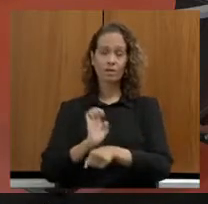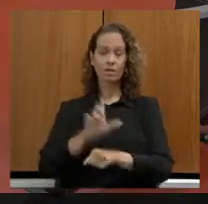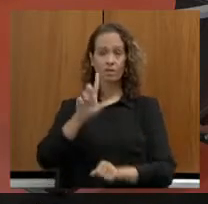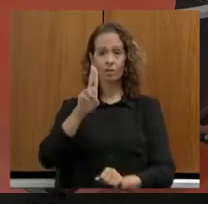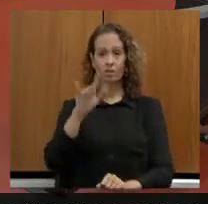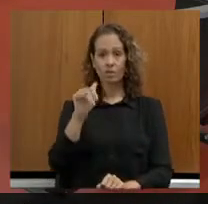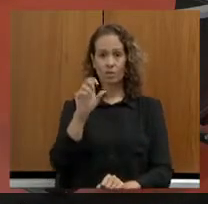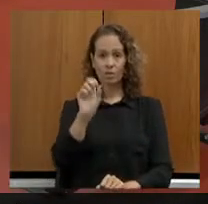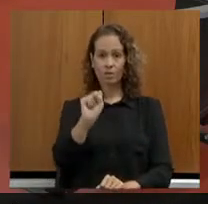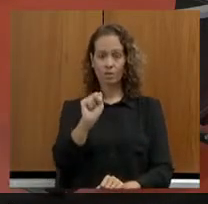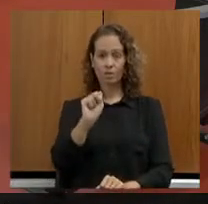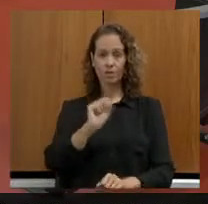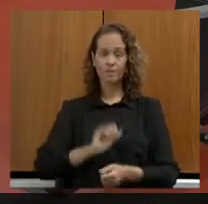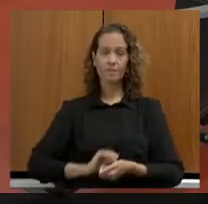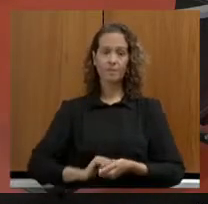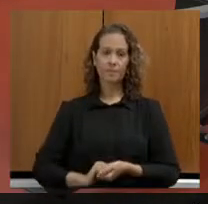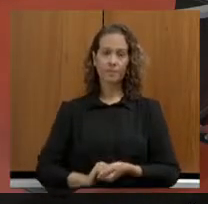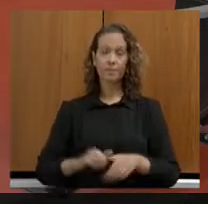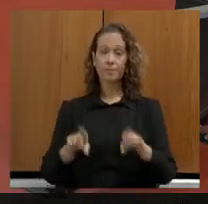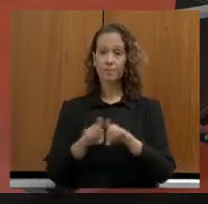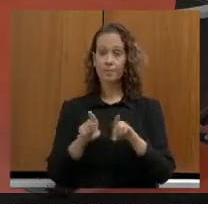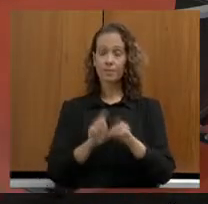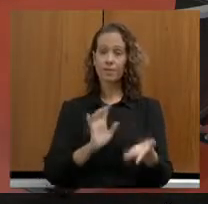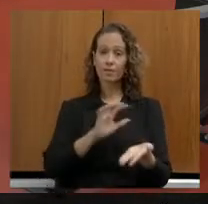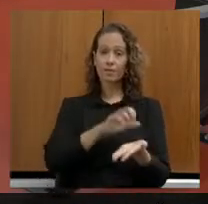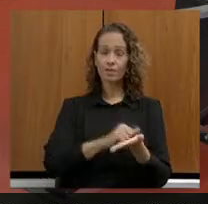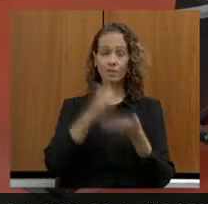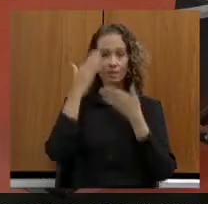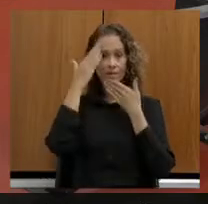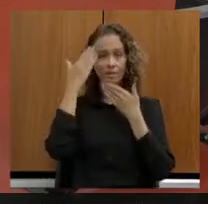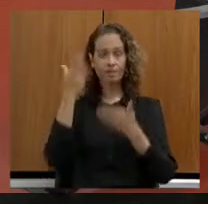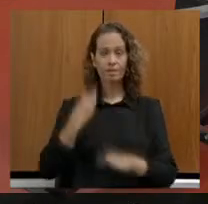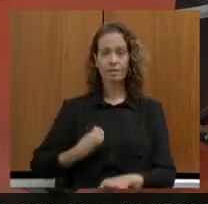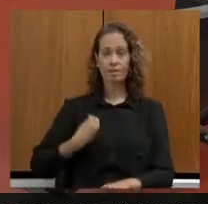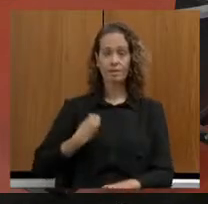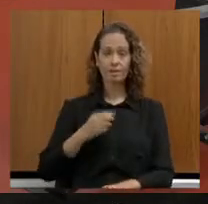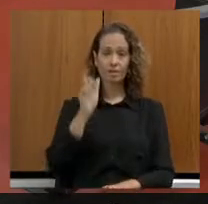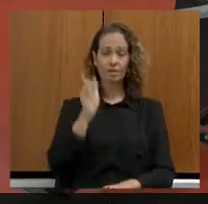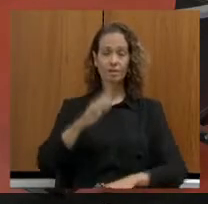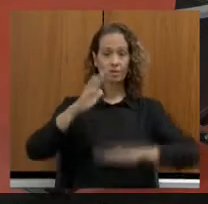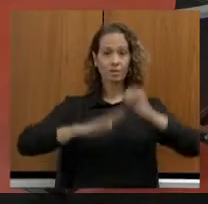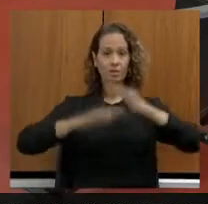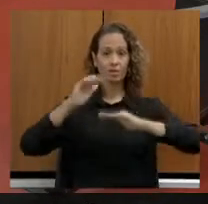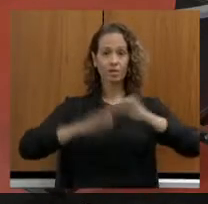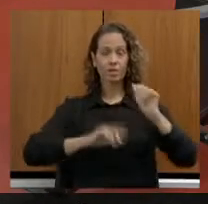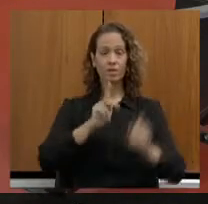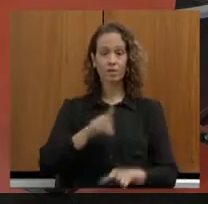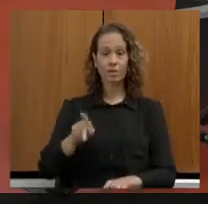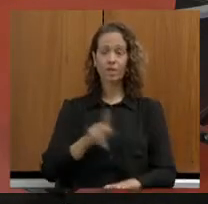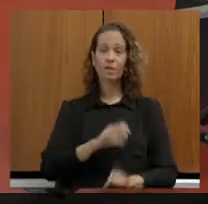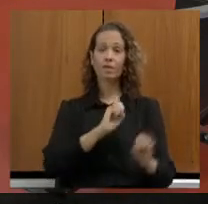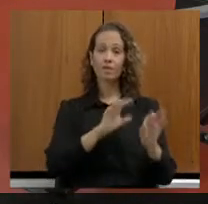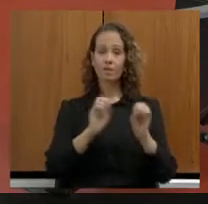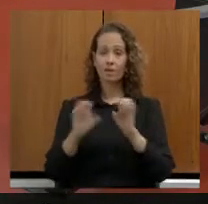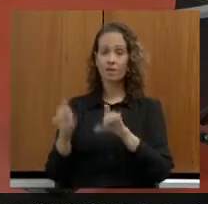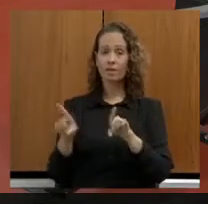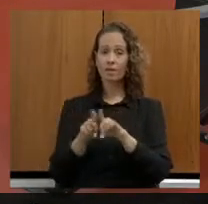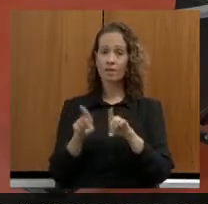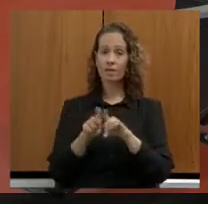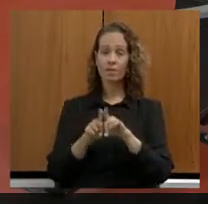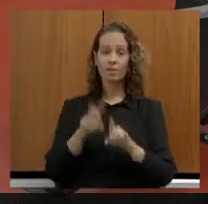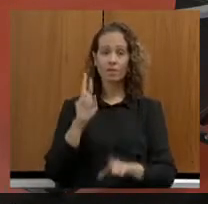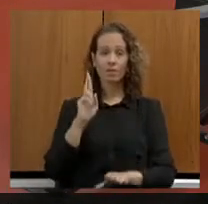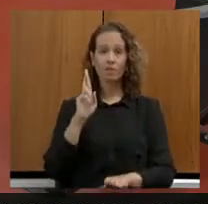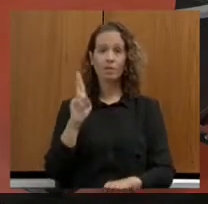Nicolau e também registramos e agradecemos a presença dos profissionais da educação e da direção